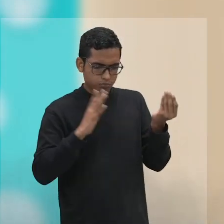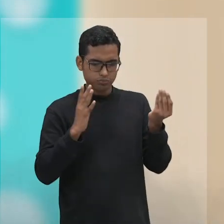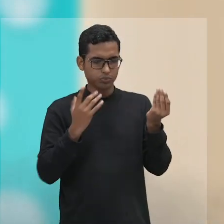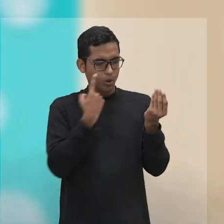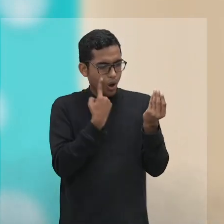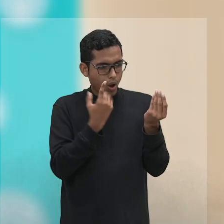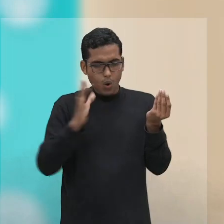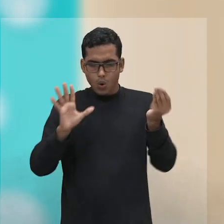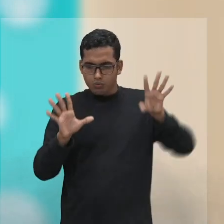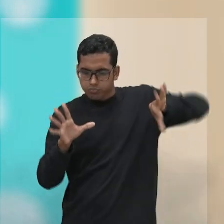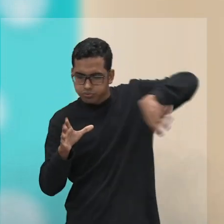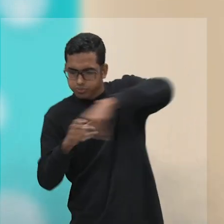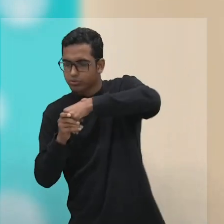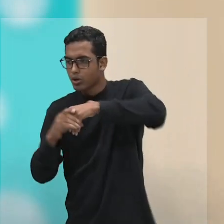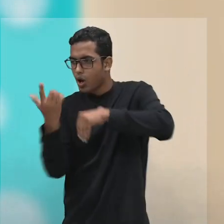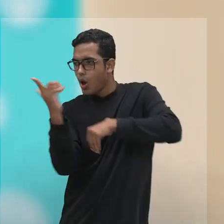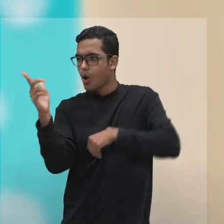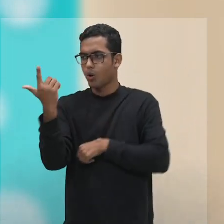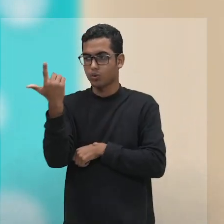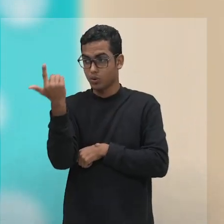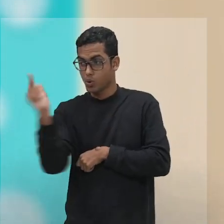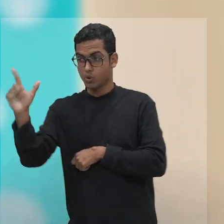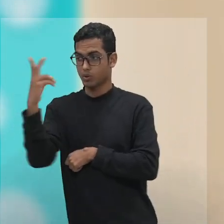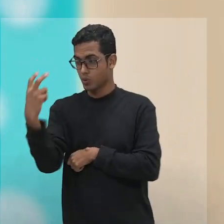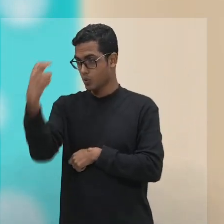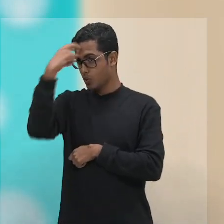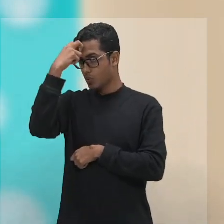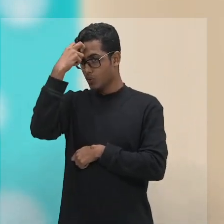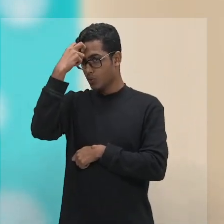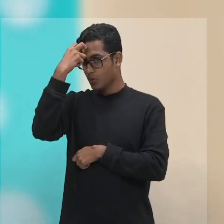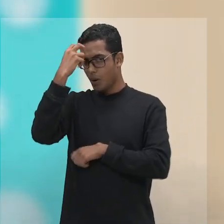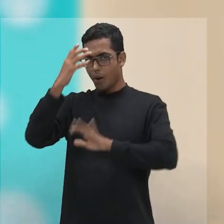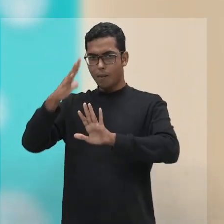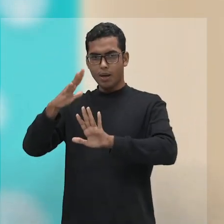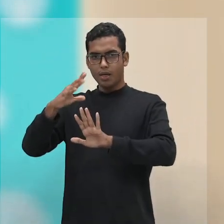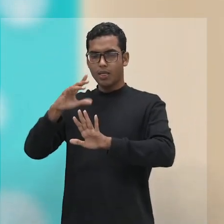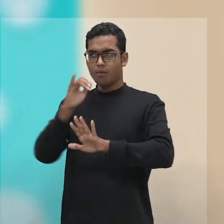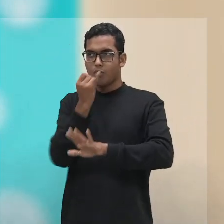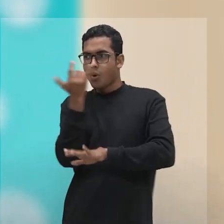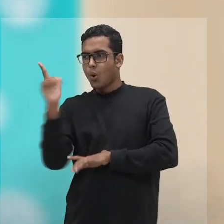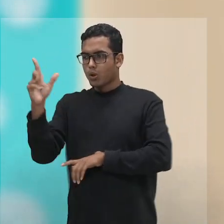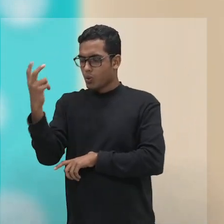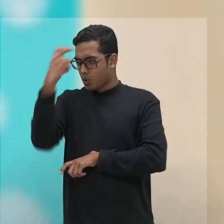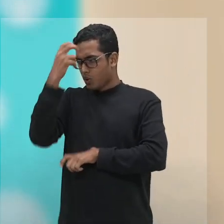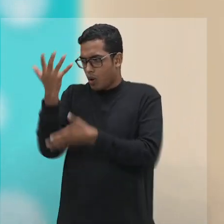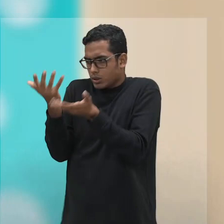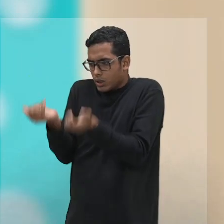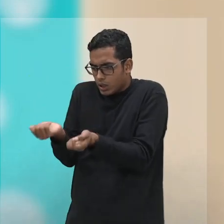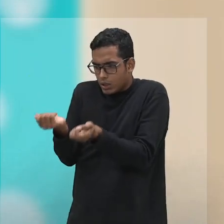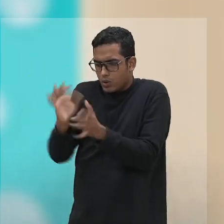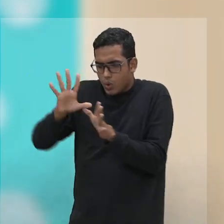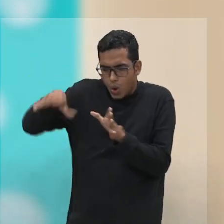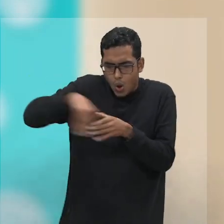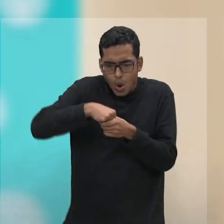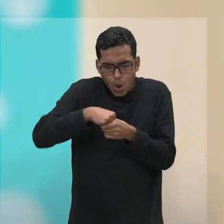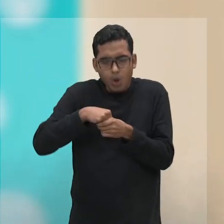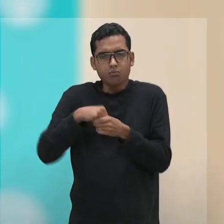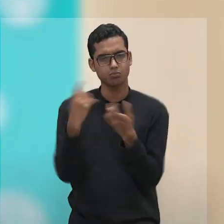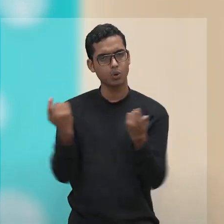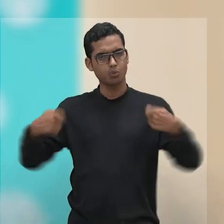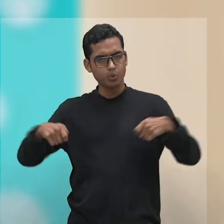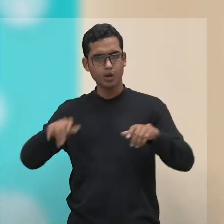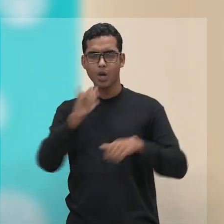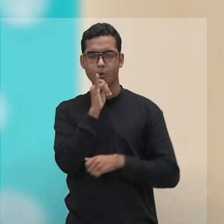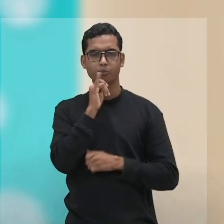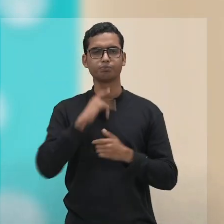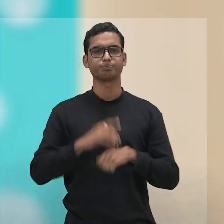vou perder a essência daquela minha fonte de inspiração. Como nós falamos, eu posso ler um livro